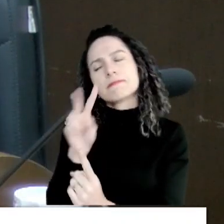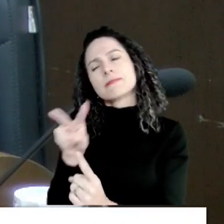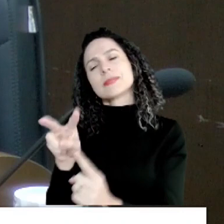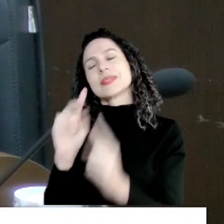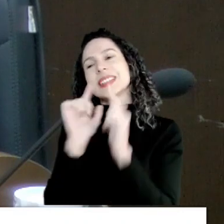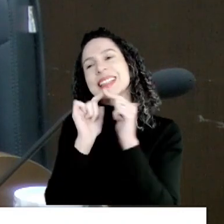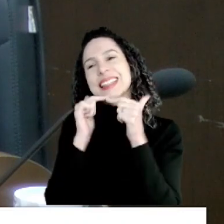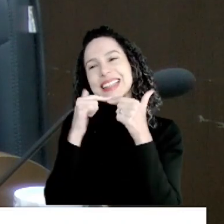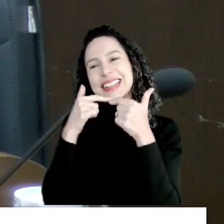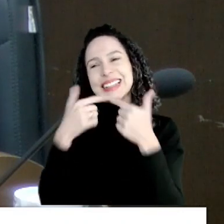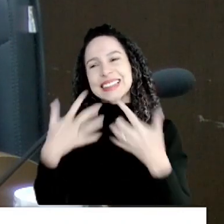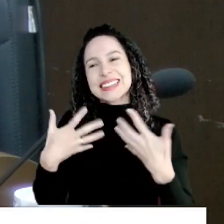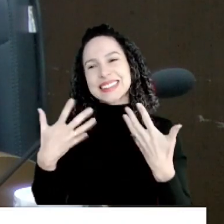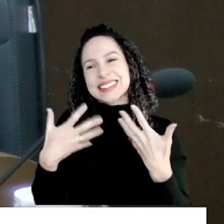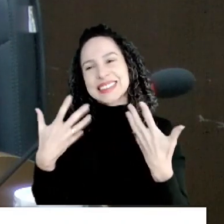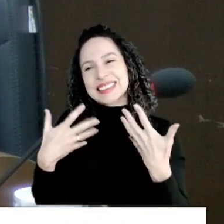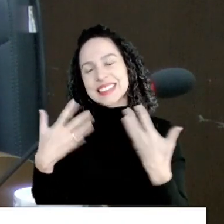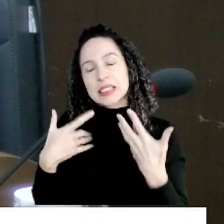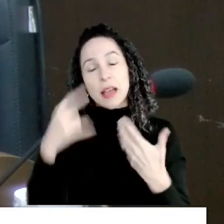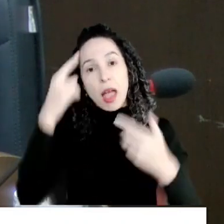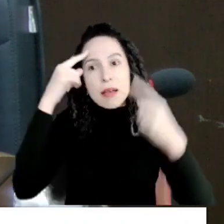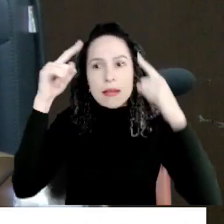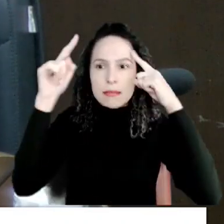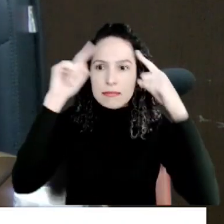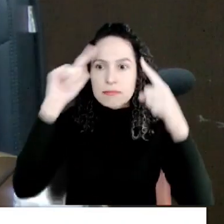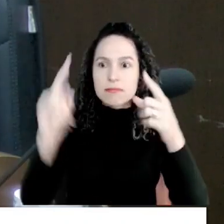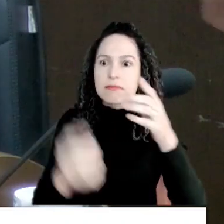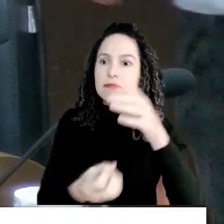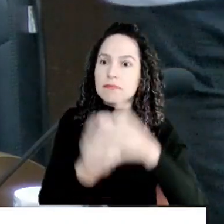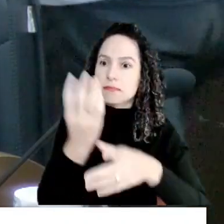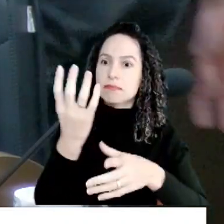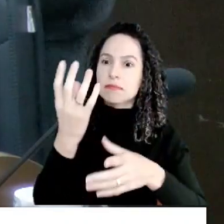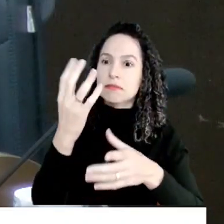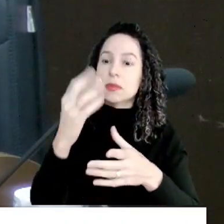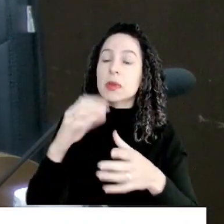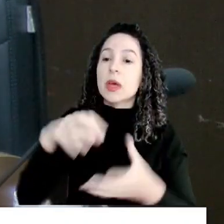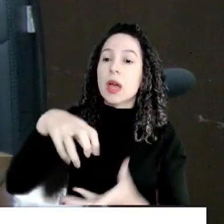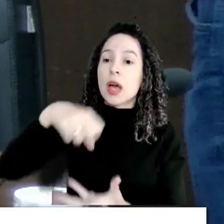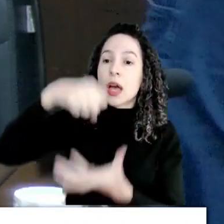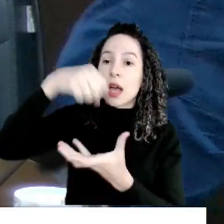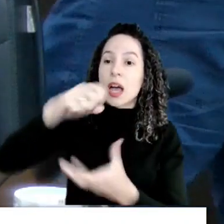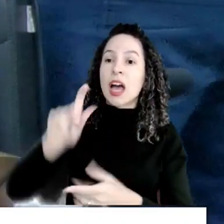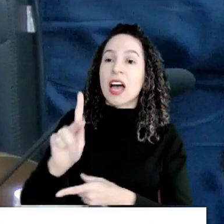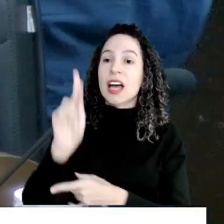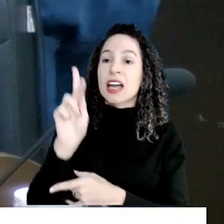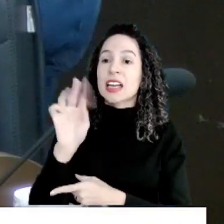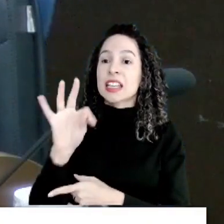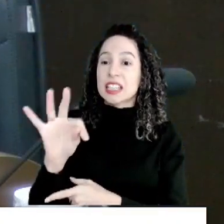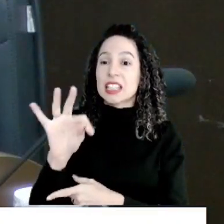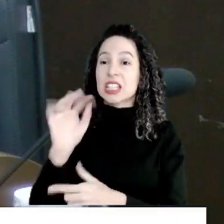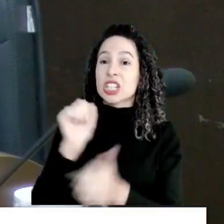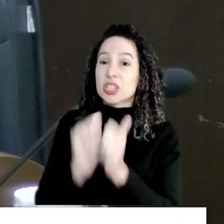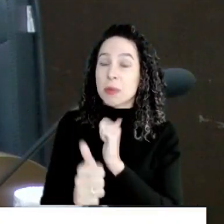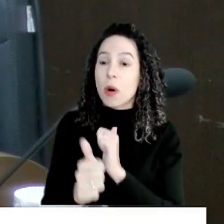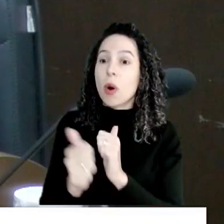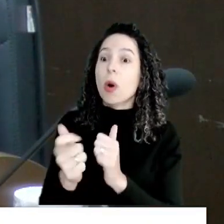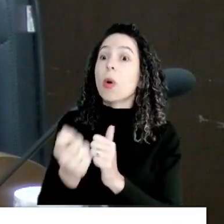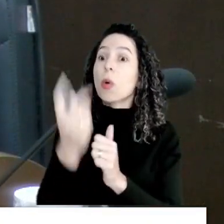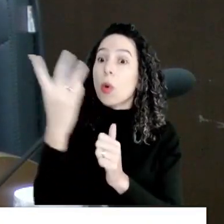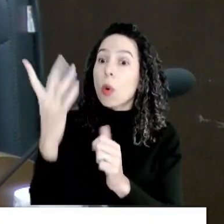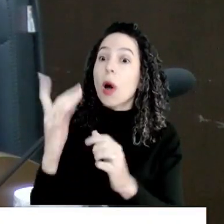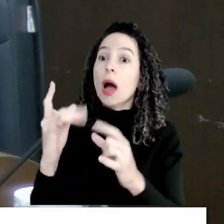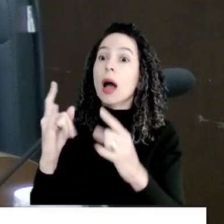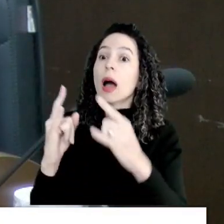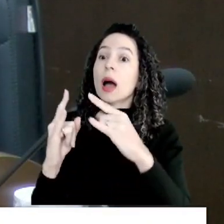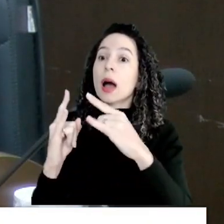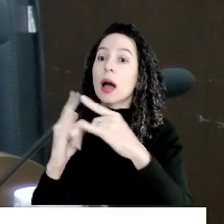tantas outras boas ideias que o senhor implantou, os kits esportivos, quantas cidades, quantas entidades receberam.